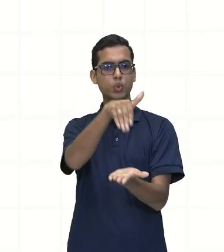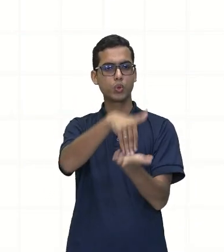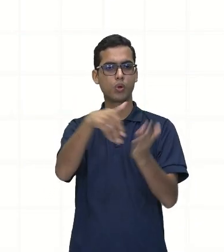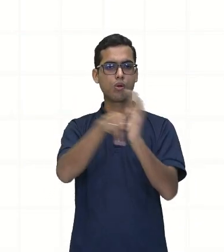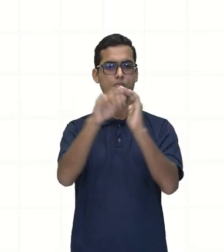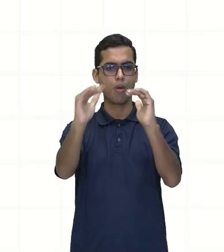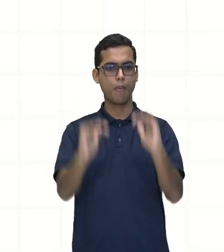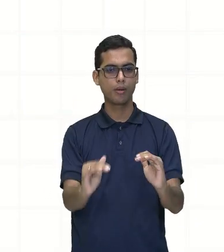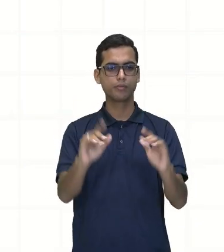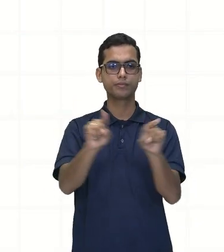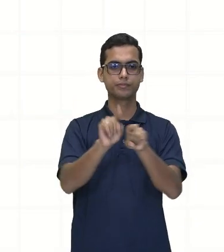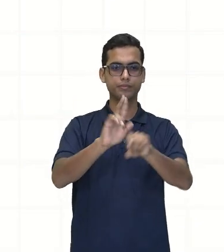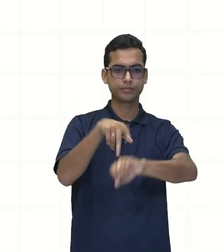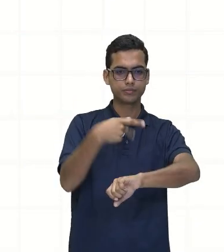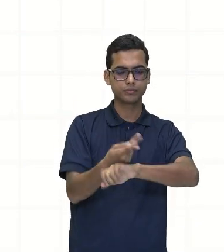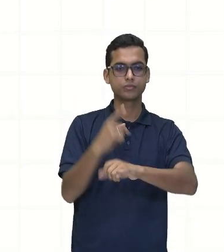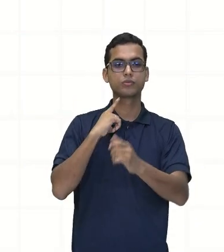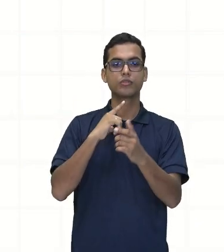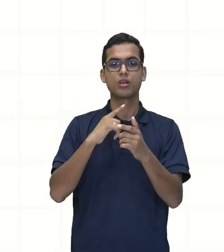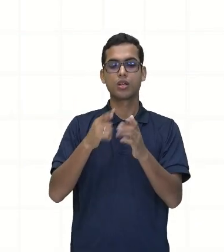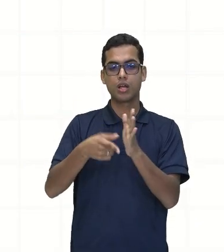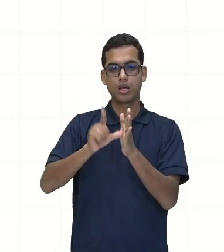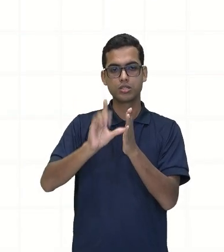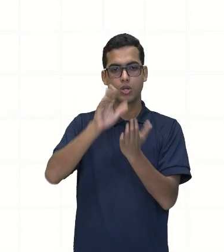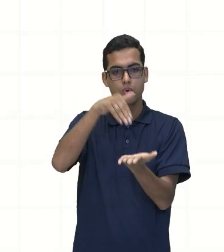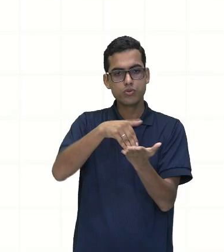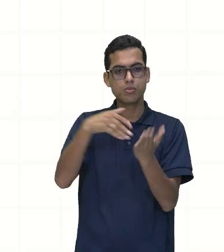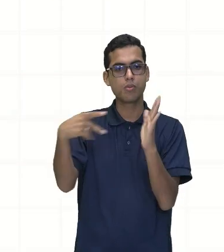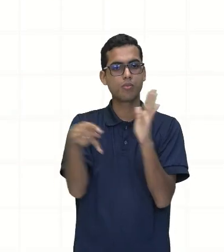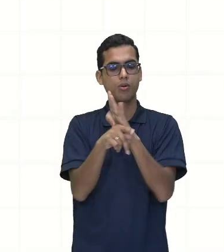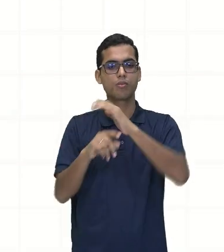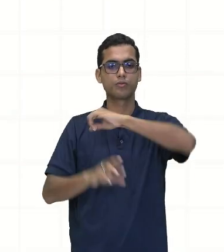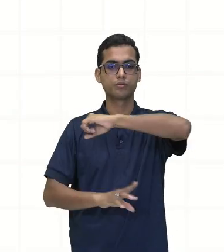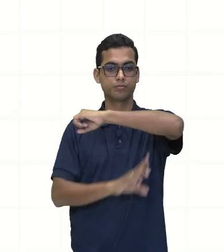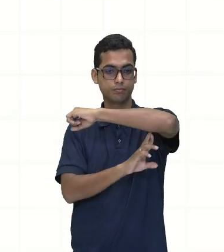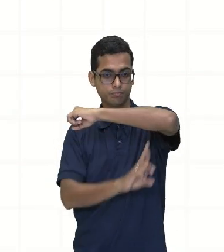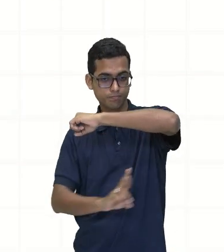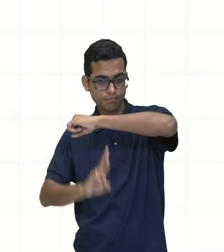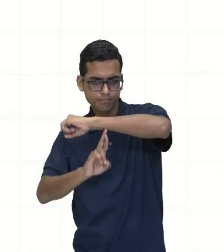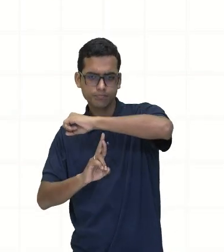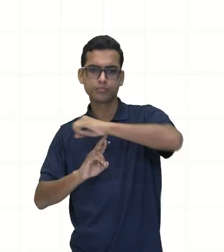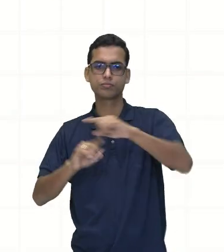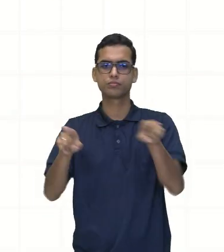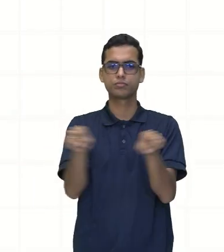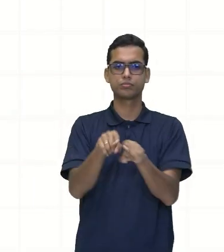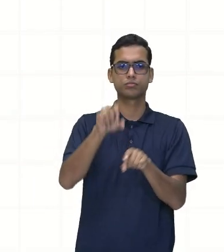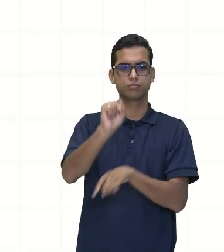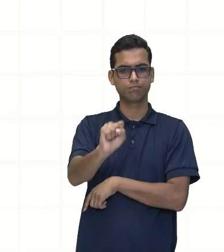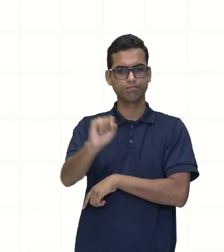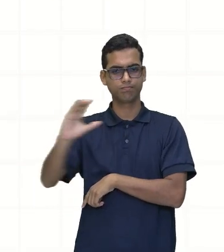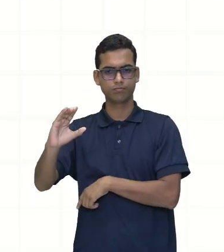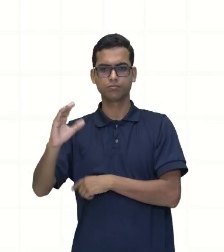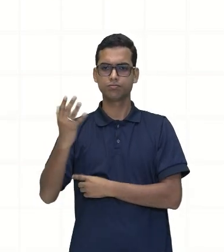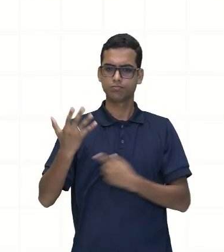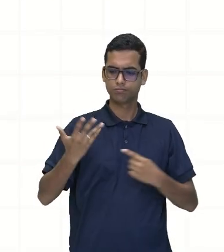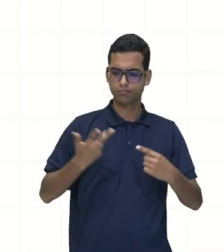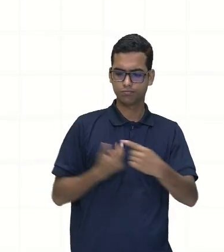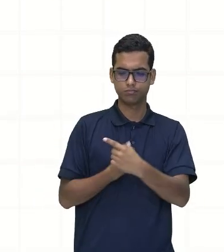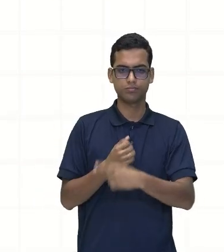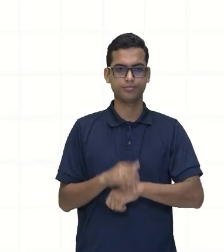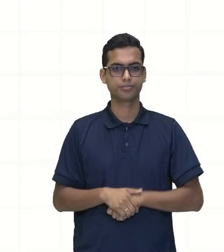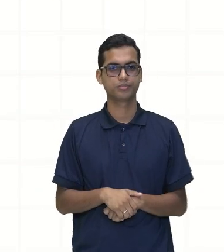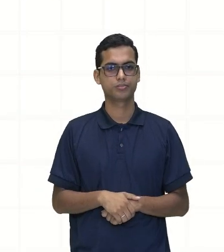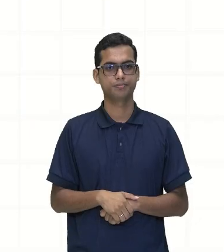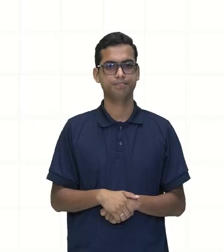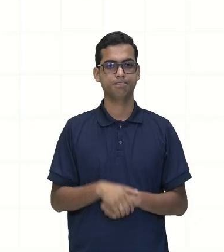penúltima Rondônia, Santa Catarina e assim por diante. Vamos observar agora no próximo gráfico a distribuição populacional dos